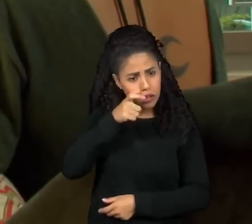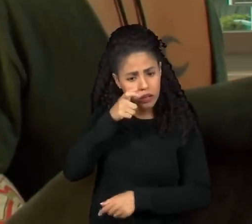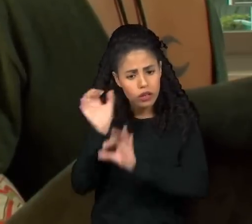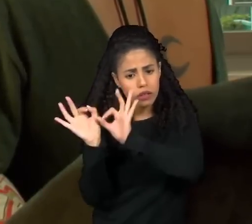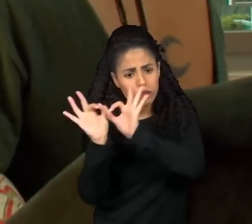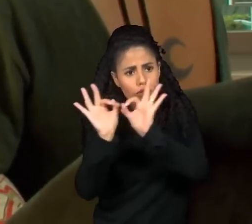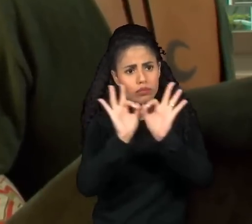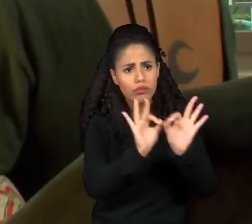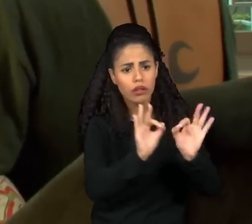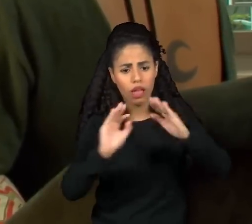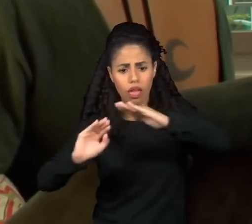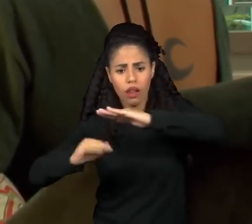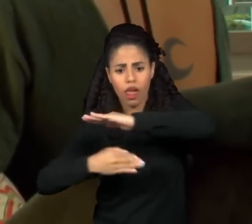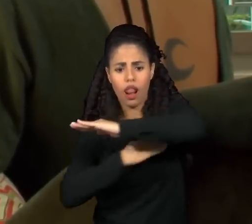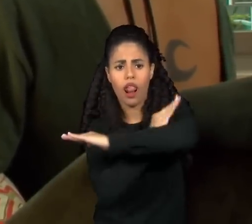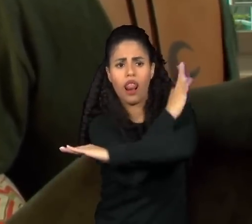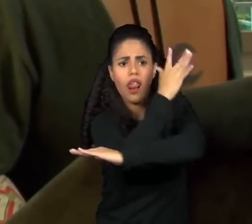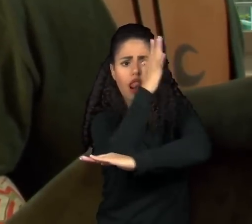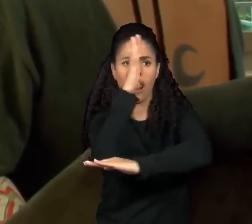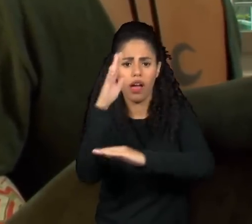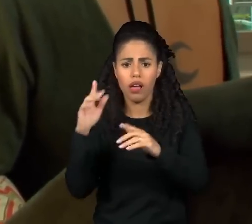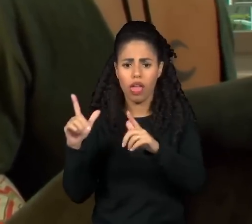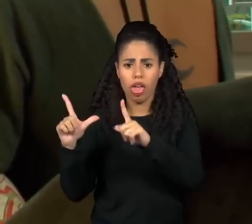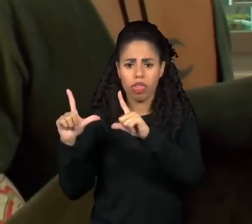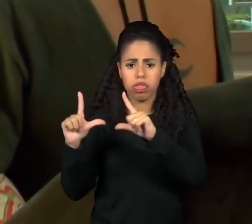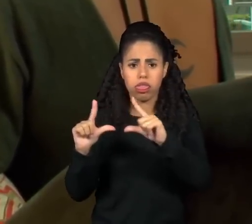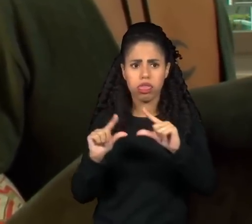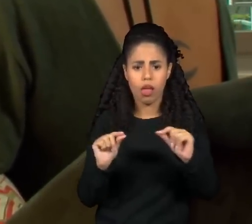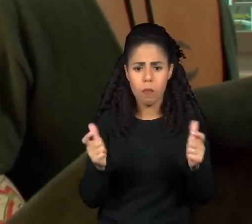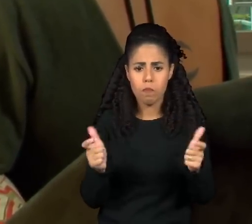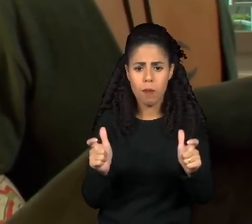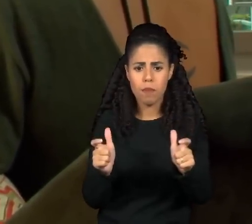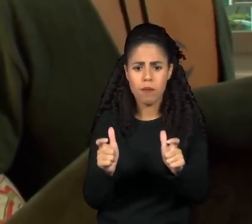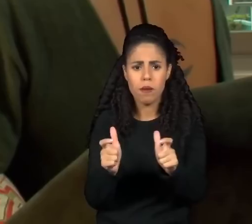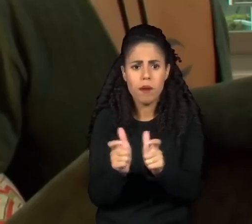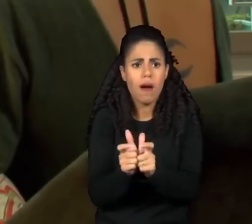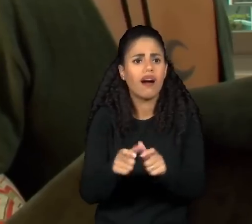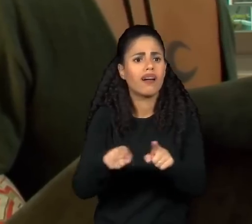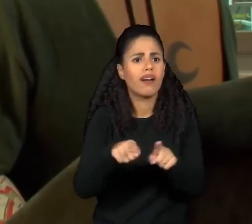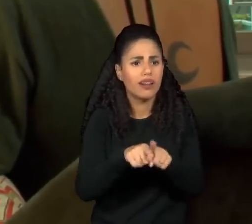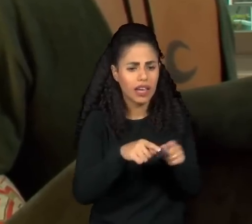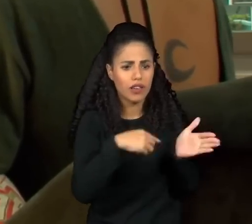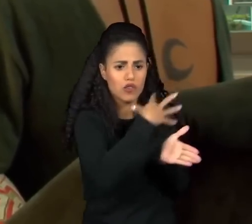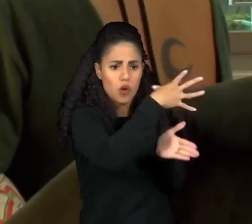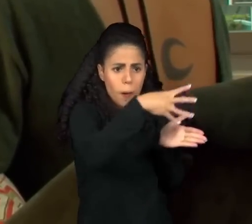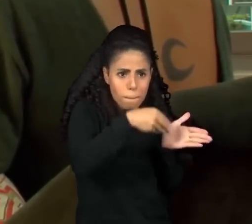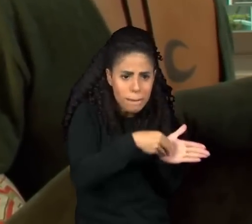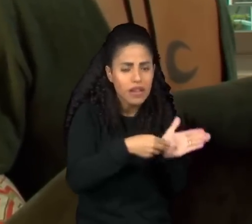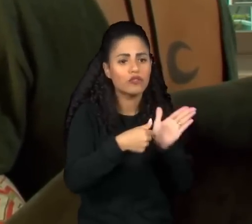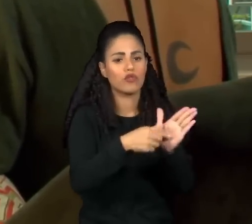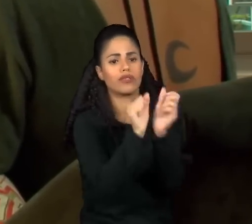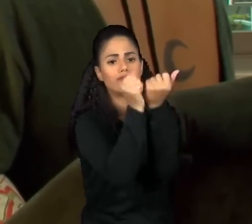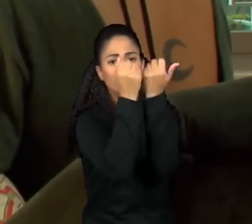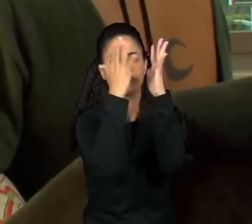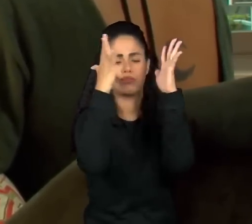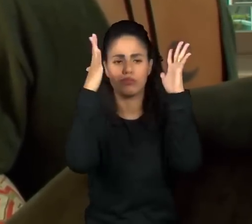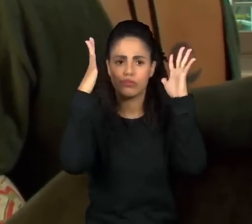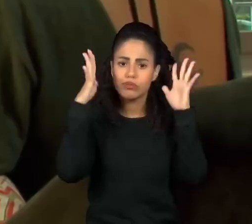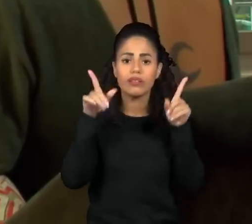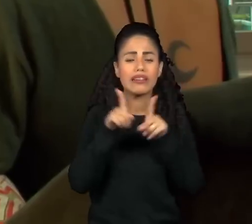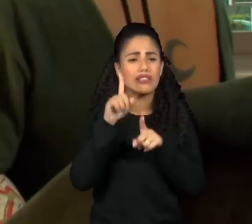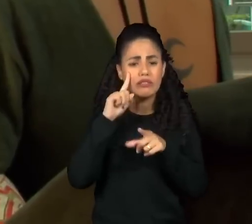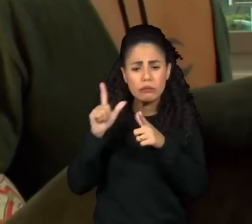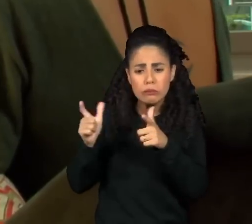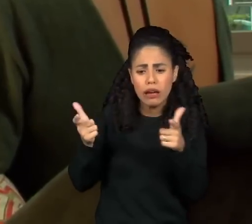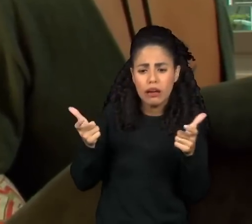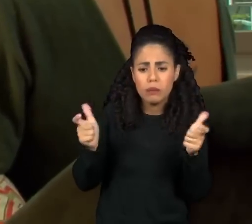da biodiversidade brasileira, destruição de biomas como a Amazônia, a Mata Atlântica ou o Pampa, por exemplo, que às vezes é menos falado.